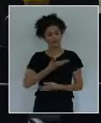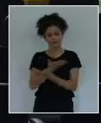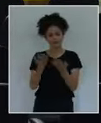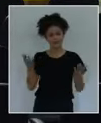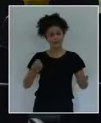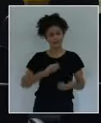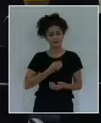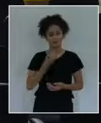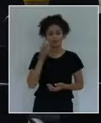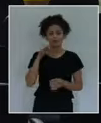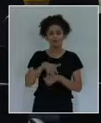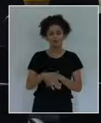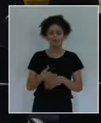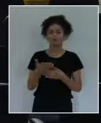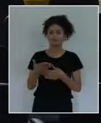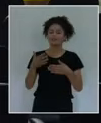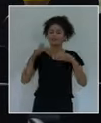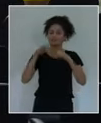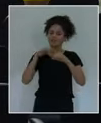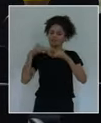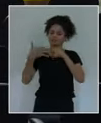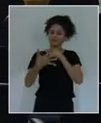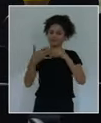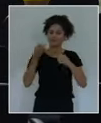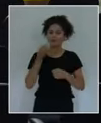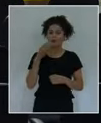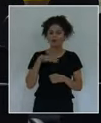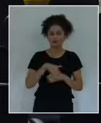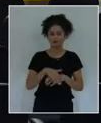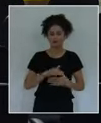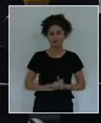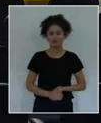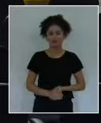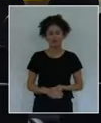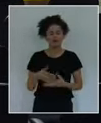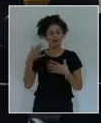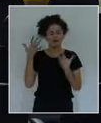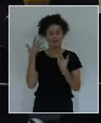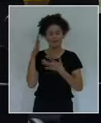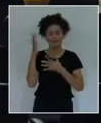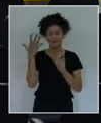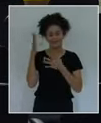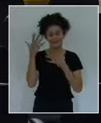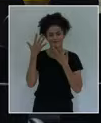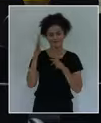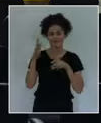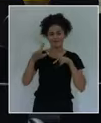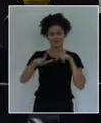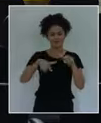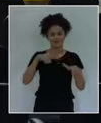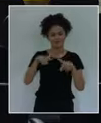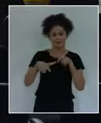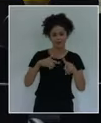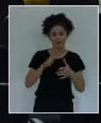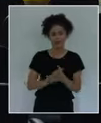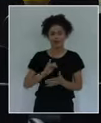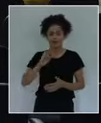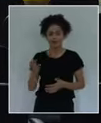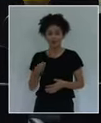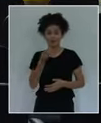noite. Você de casa também que nos acompanha, meu boa noite. Ô Cícero, te parabenizar pelo trabalho. Tive a oportunidade de estar